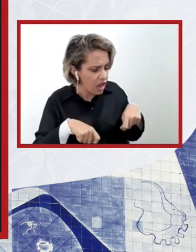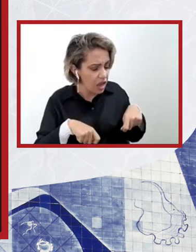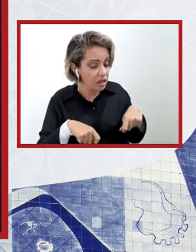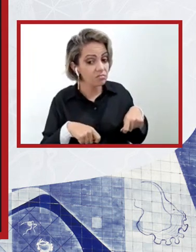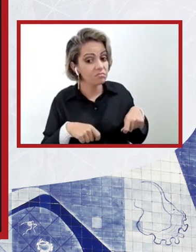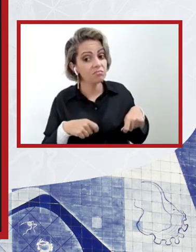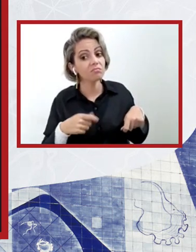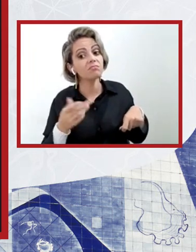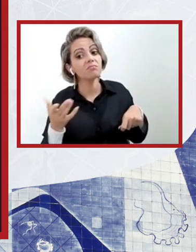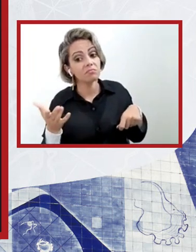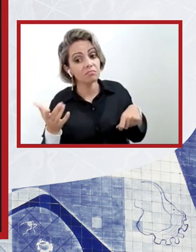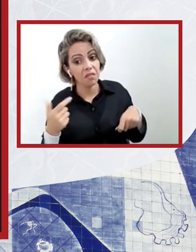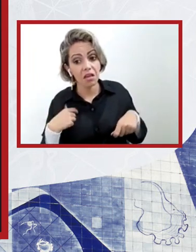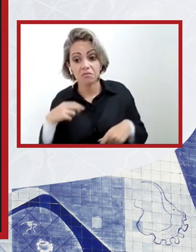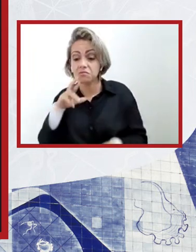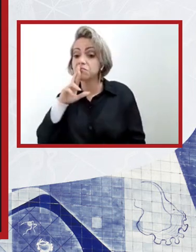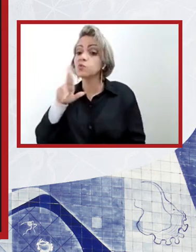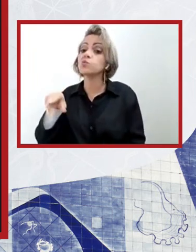Aí eu vou dizer assim,